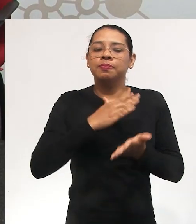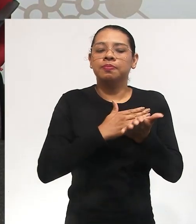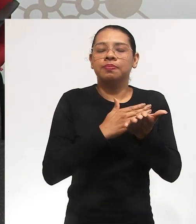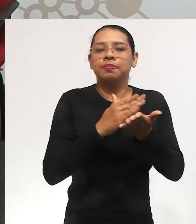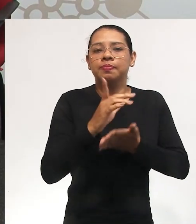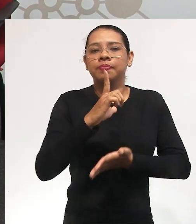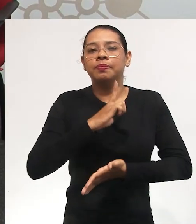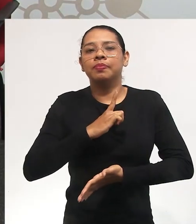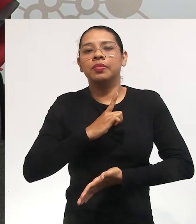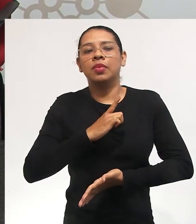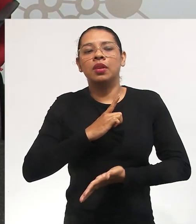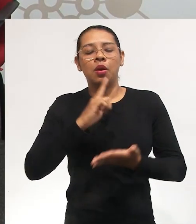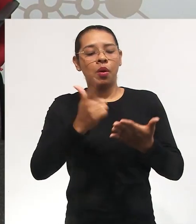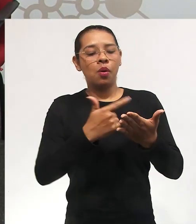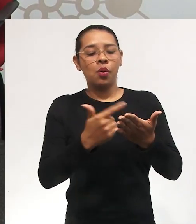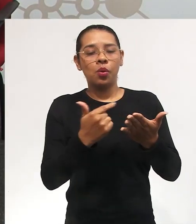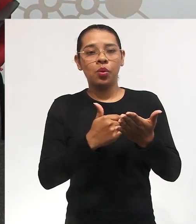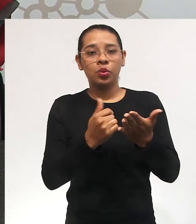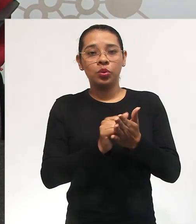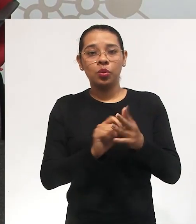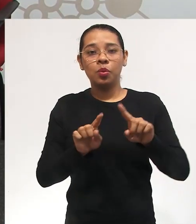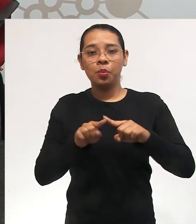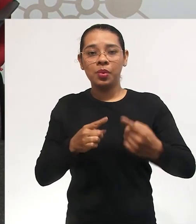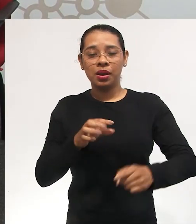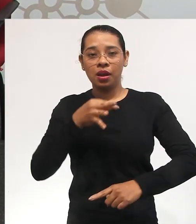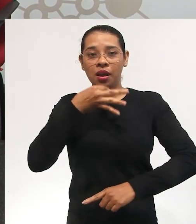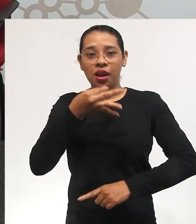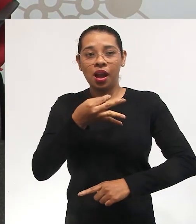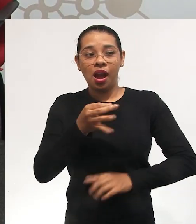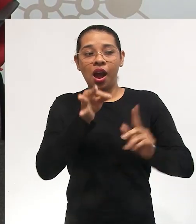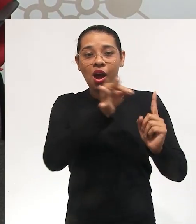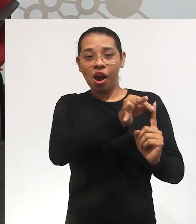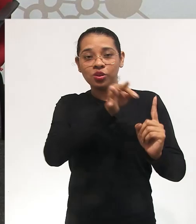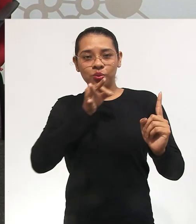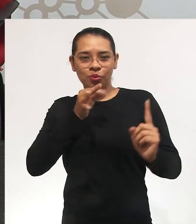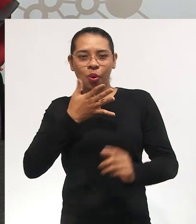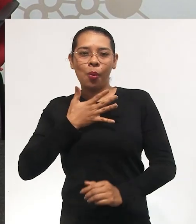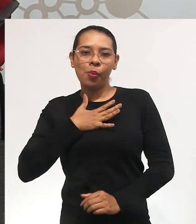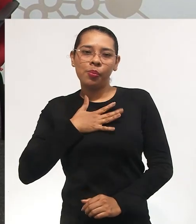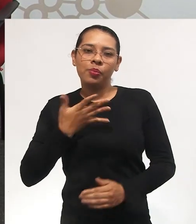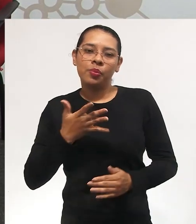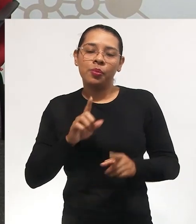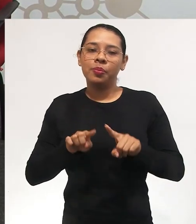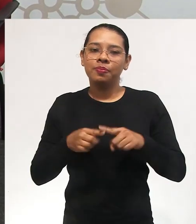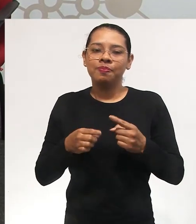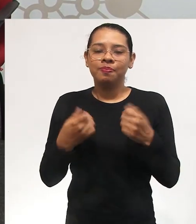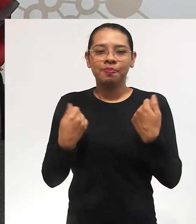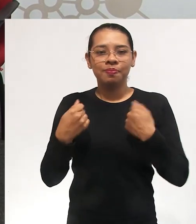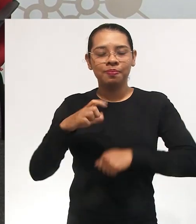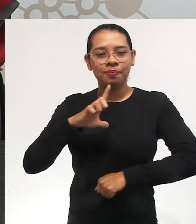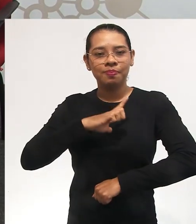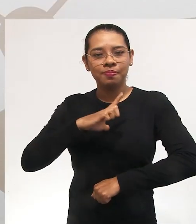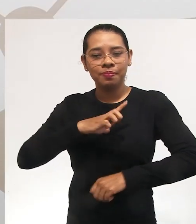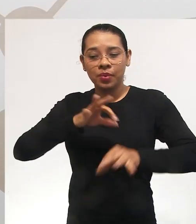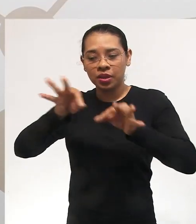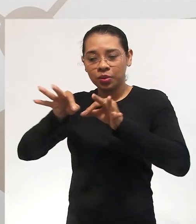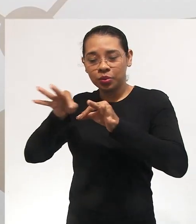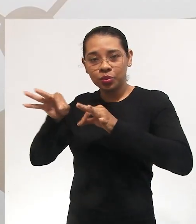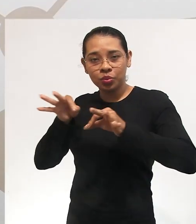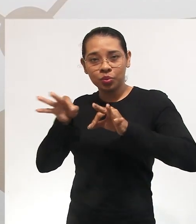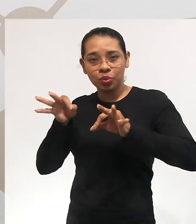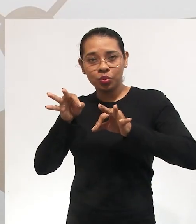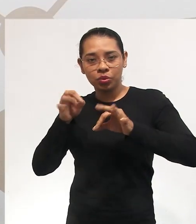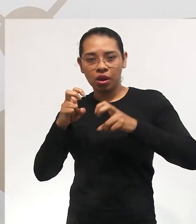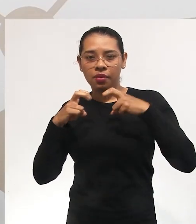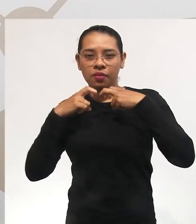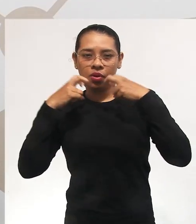você. E a gente vê, quando estamos trabalhando com as crianças, trabalhar a questão da entonação. A entonação, ela também dá sentido para o